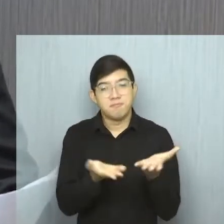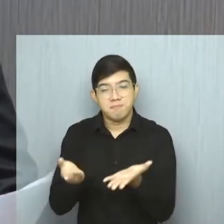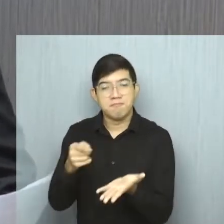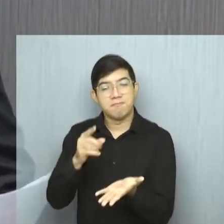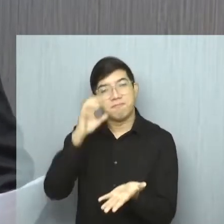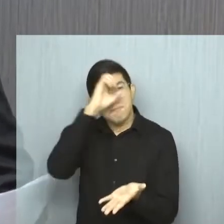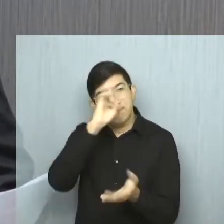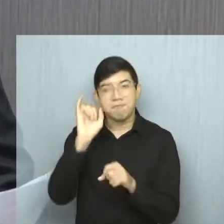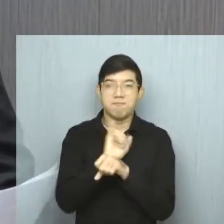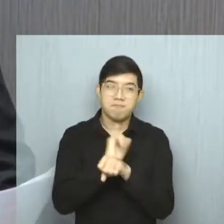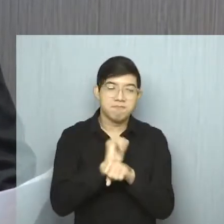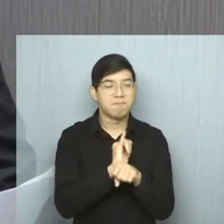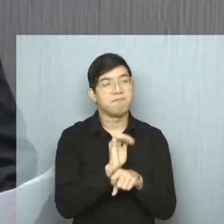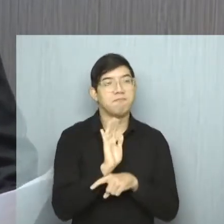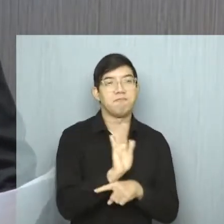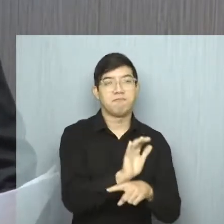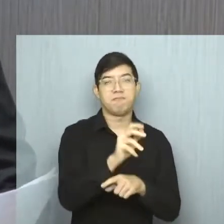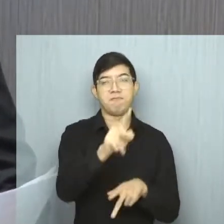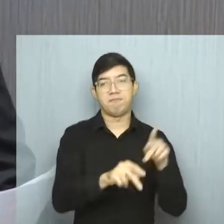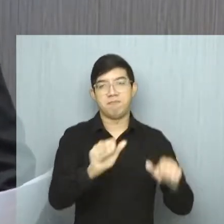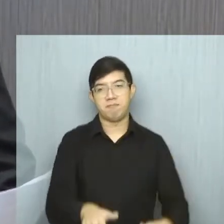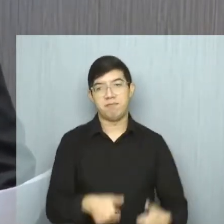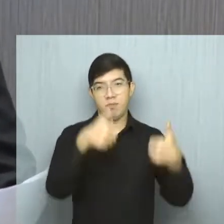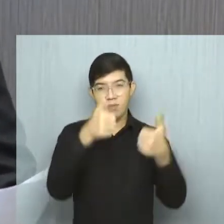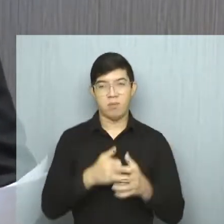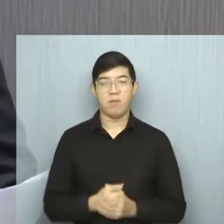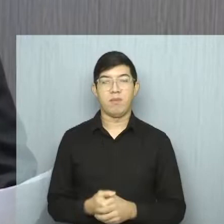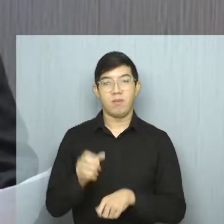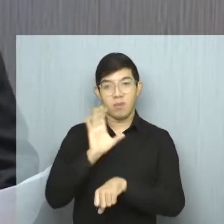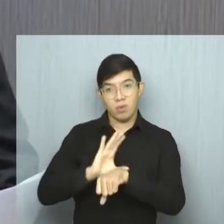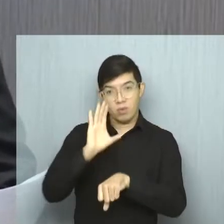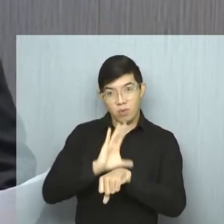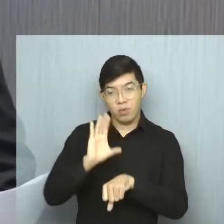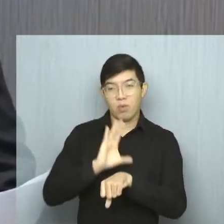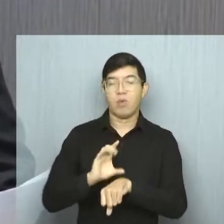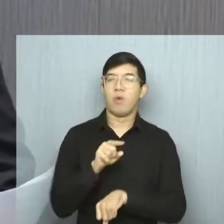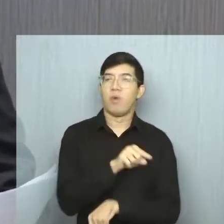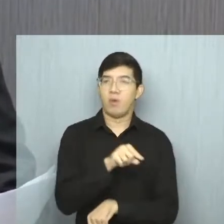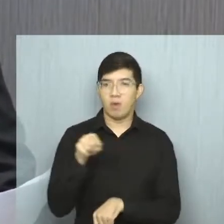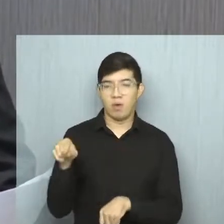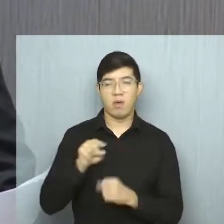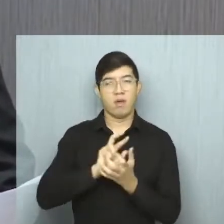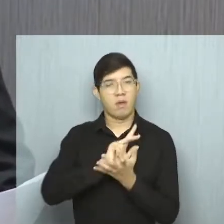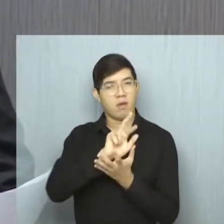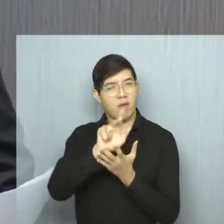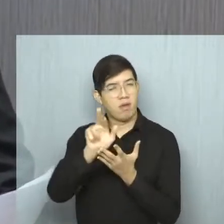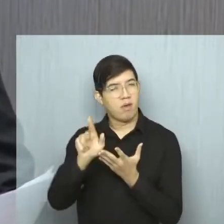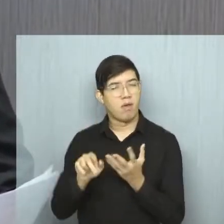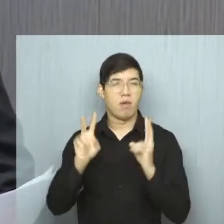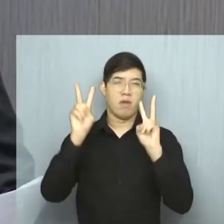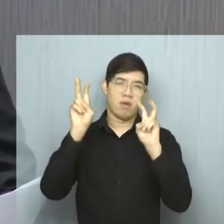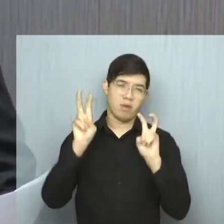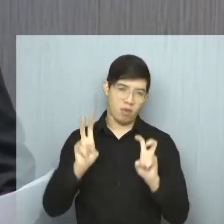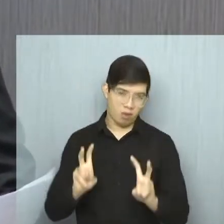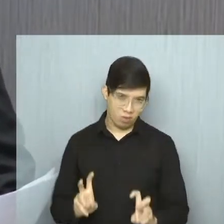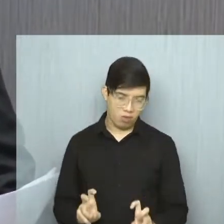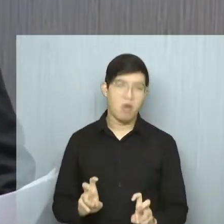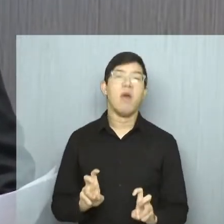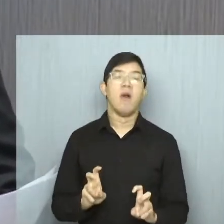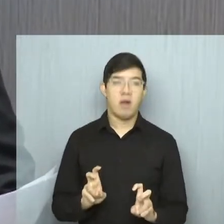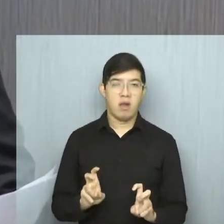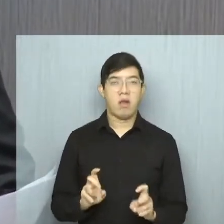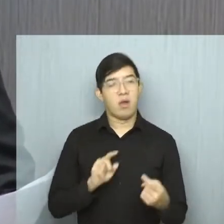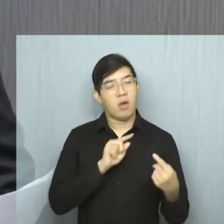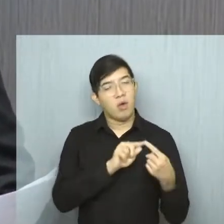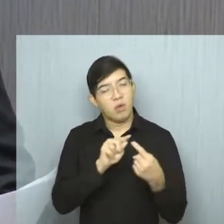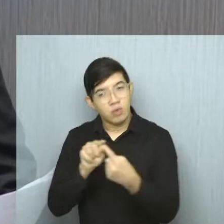público para a população. Os cursos e treinamentos envolverão diversas temáticas relacionadas não só com o